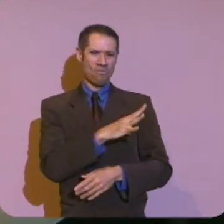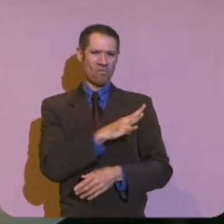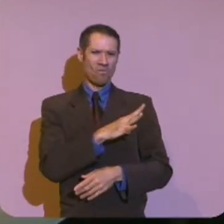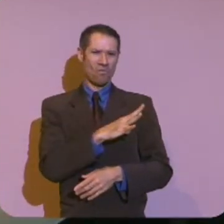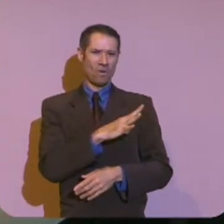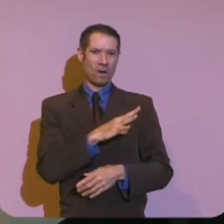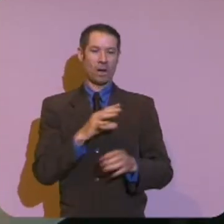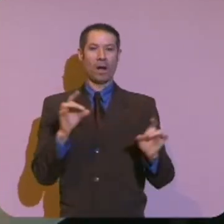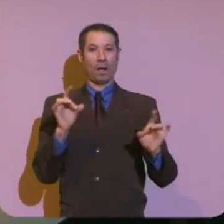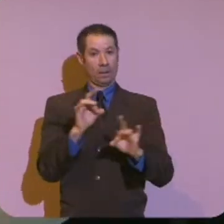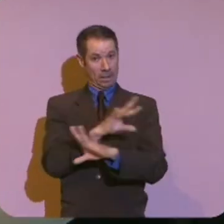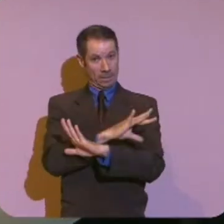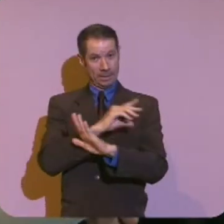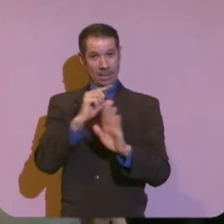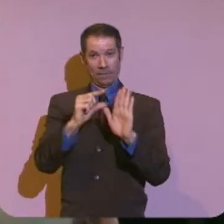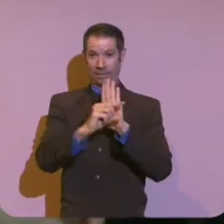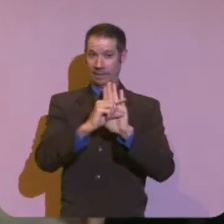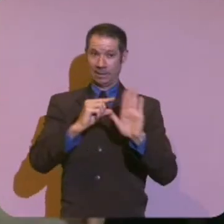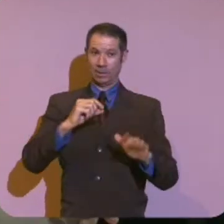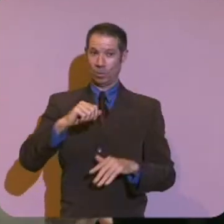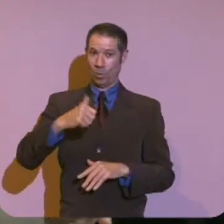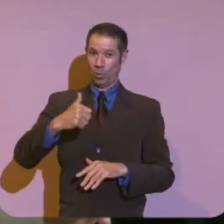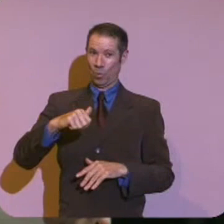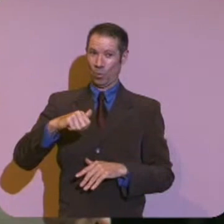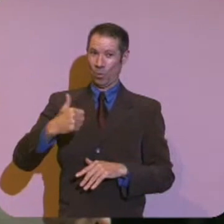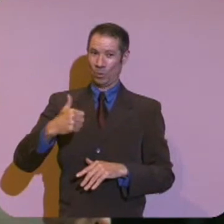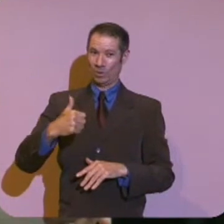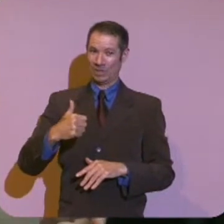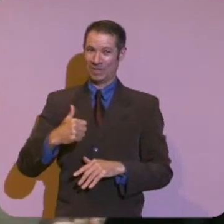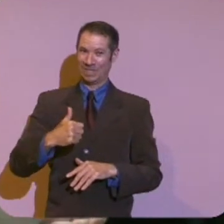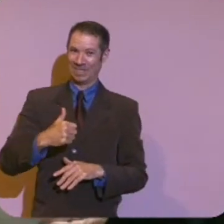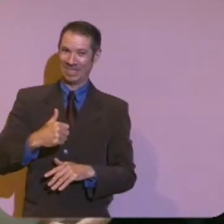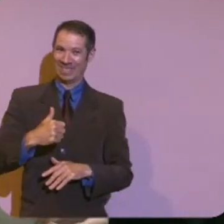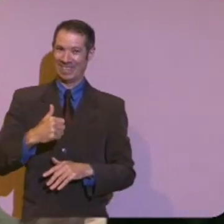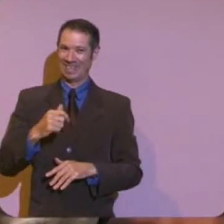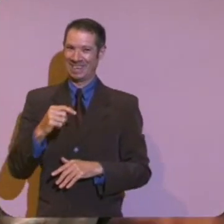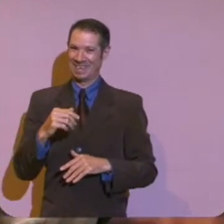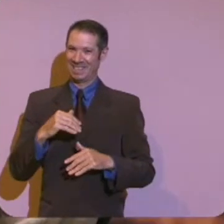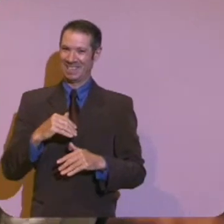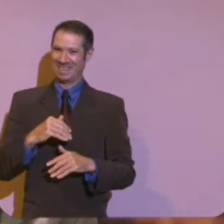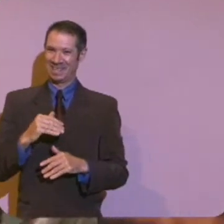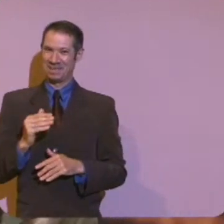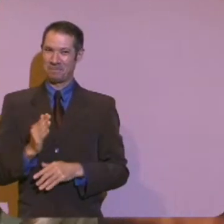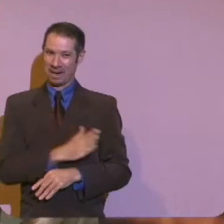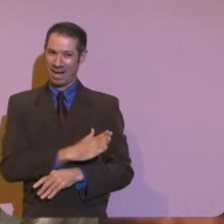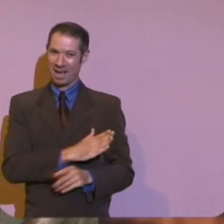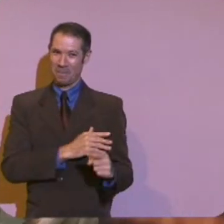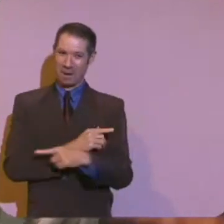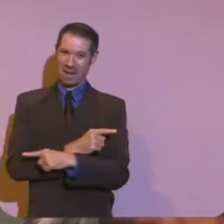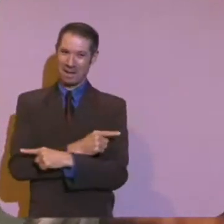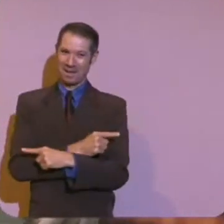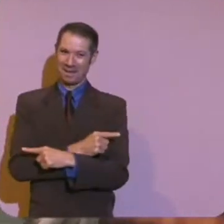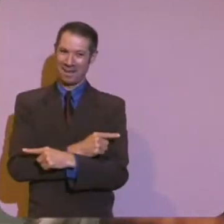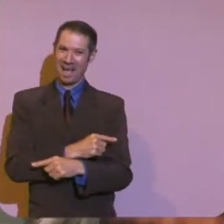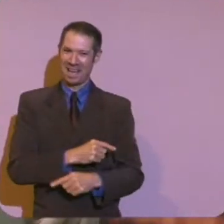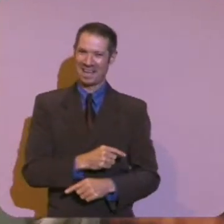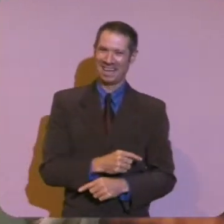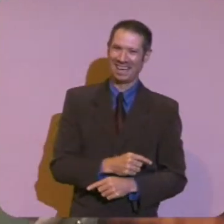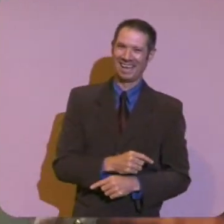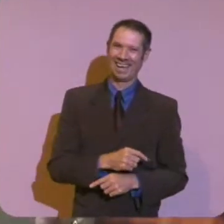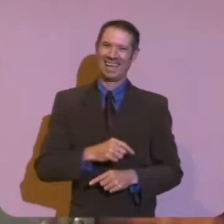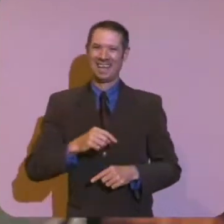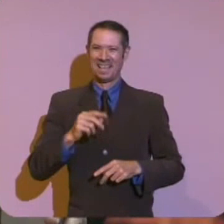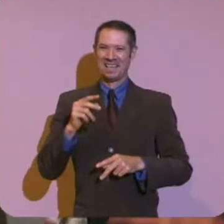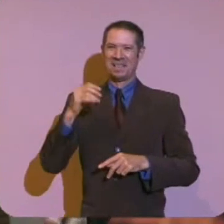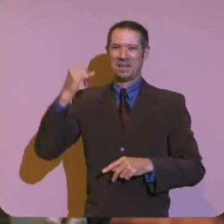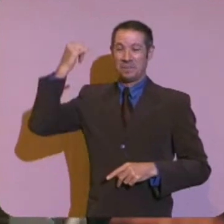E quero terminar lendo os versículos 11 e 12. Portanto, Jeremias, vai e proclame a todo o povo de Judá e